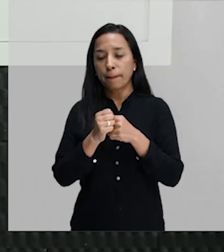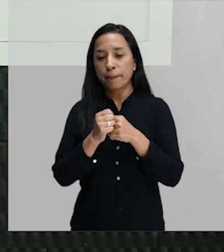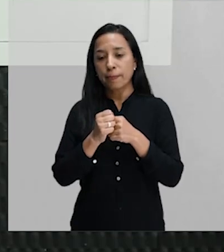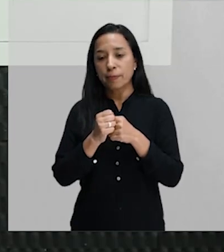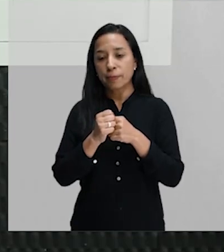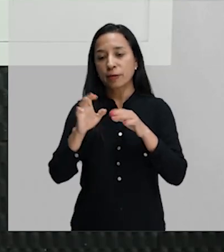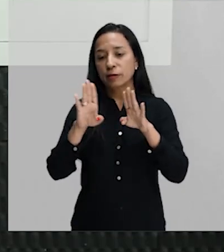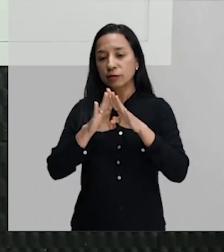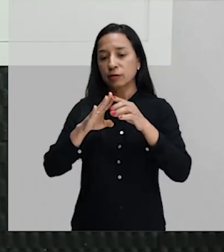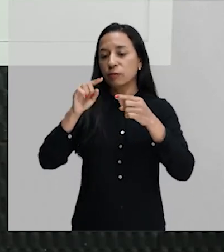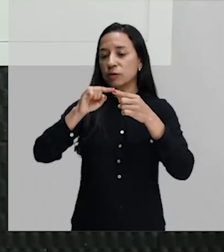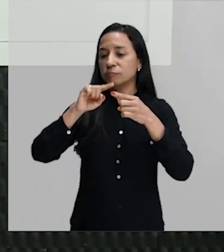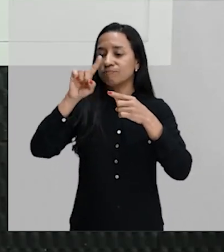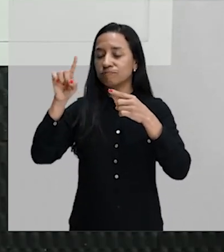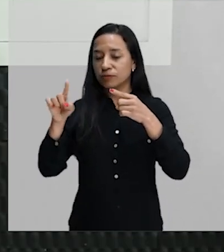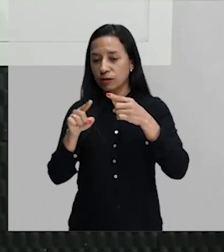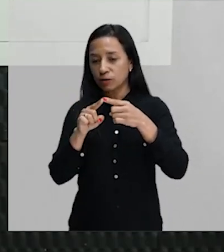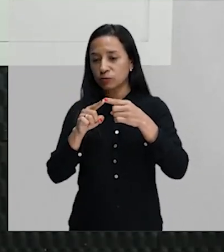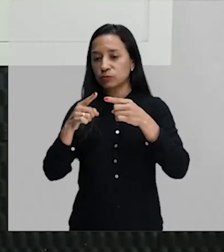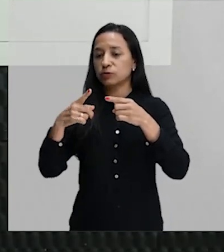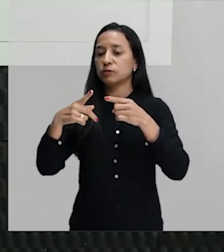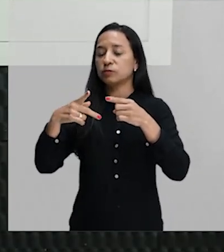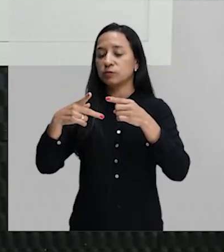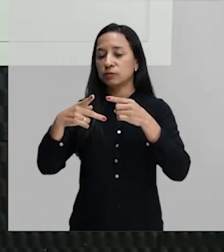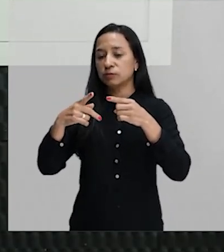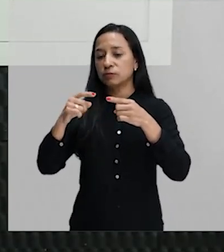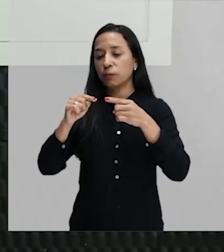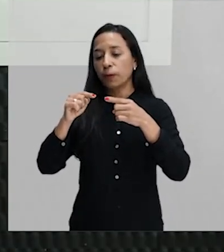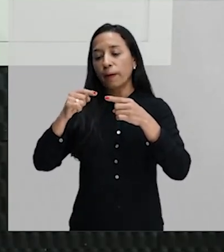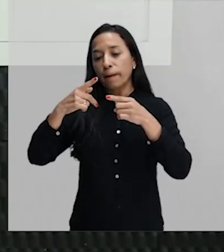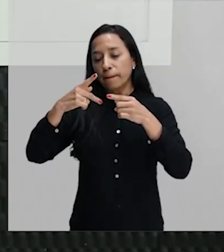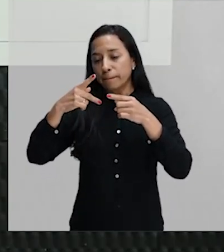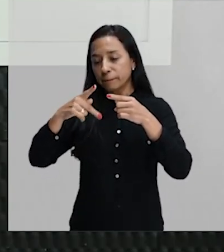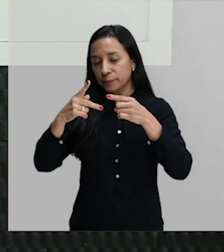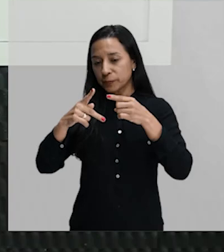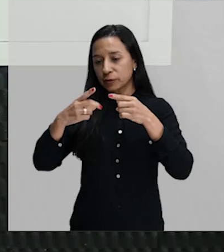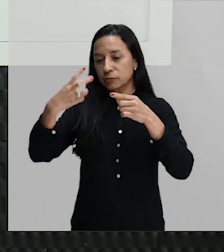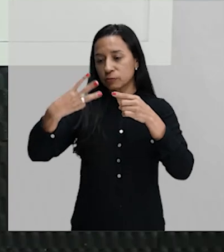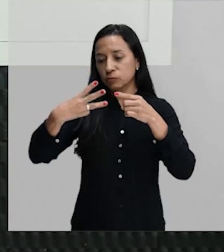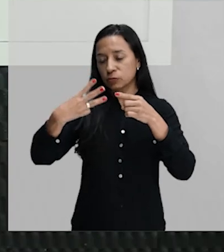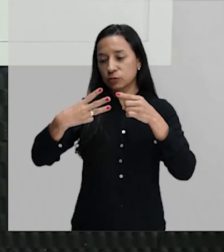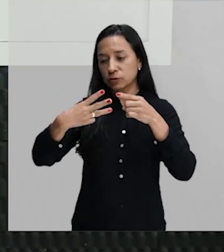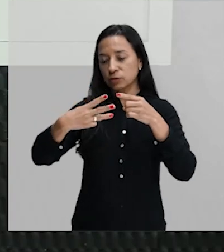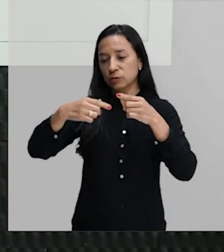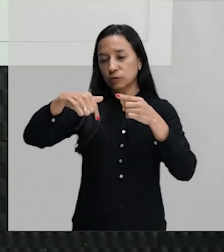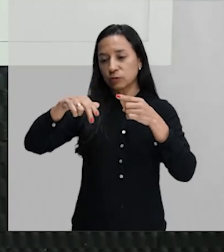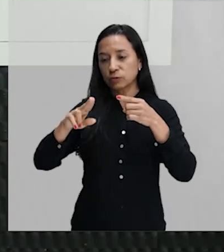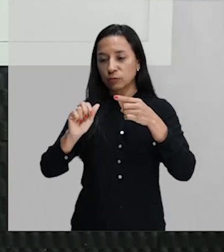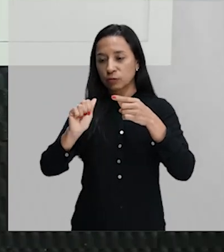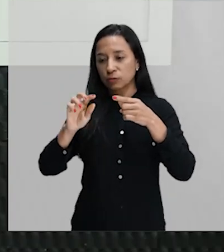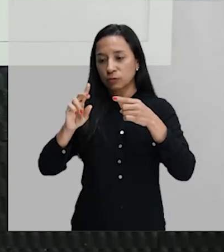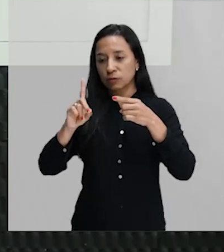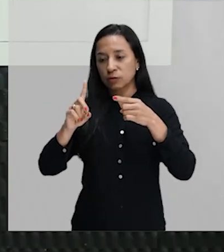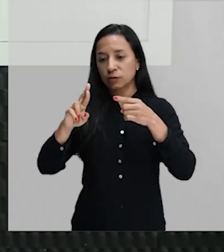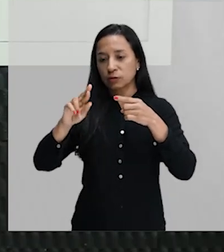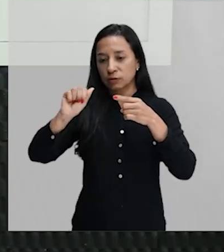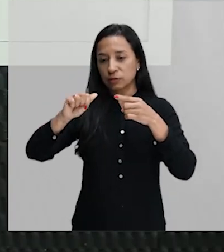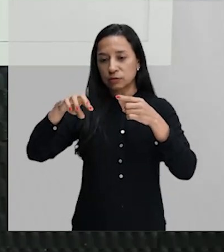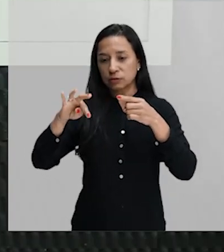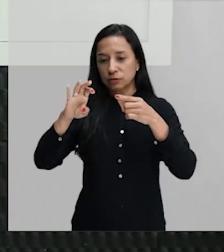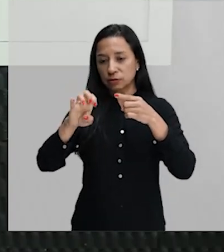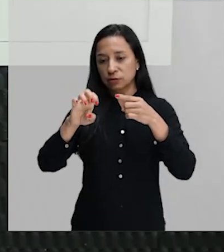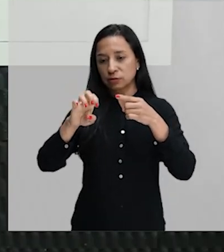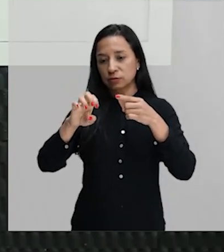ao terceiro quadrante. E também você vai ter arcos que vão de 270 a